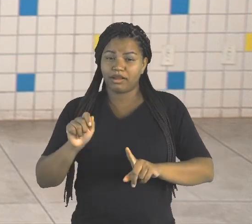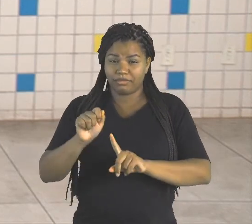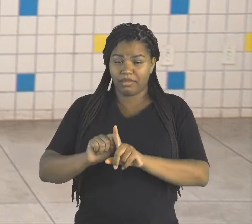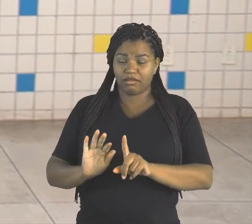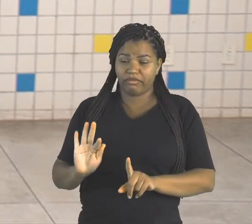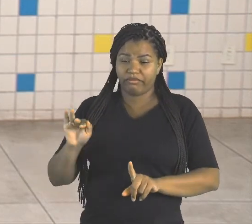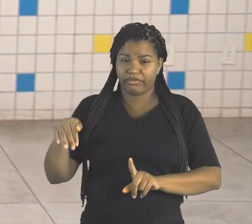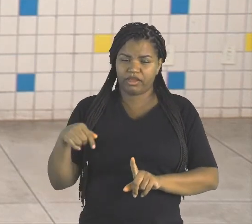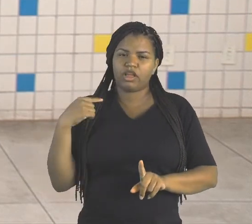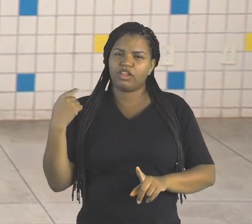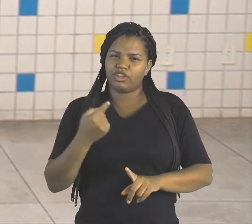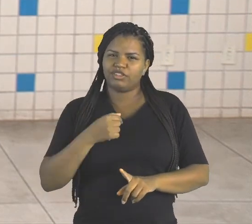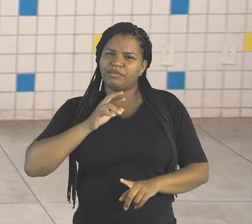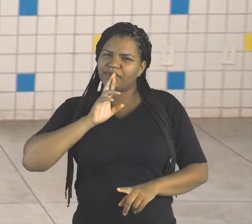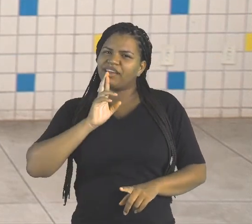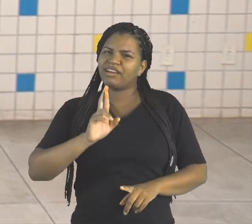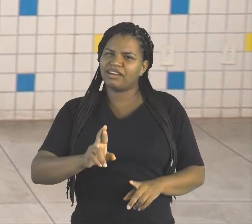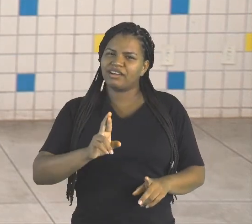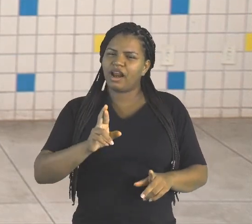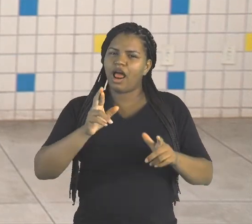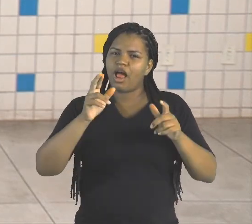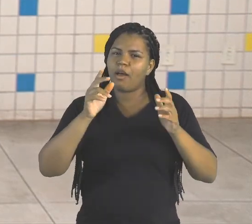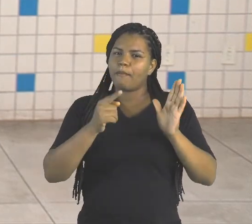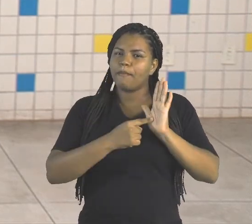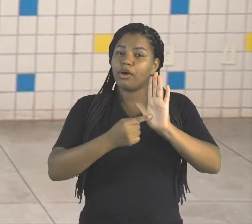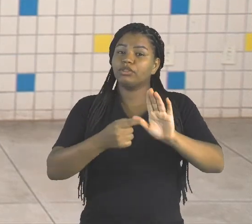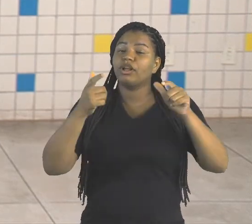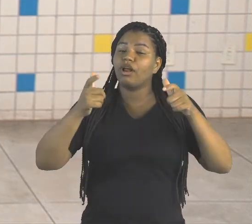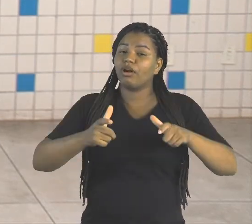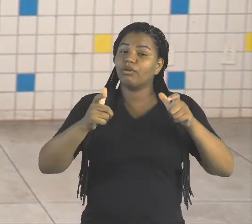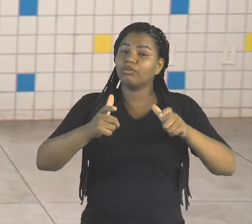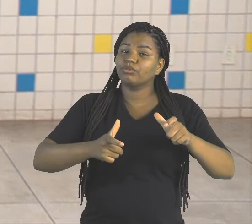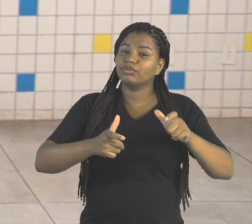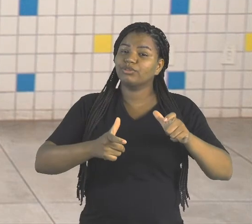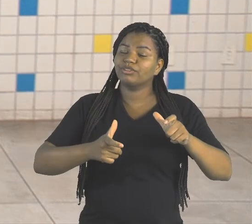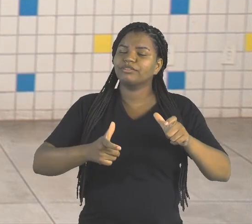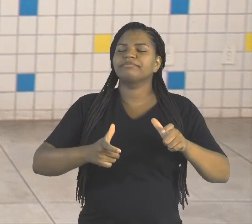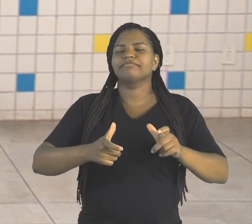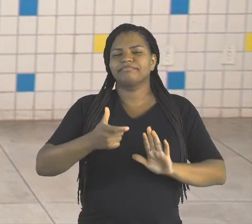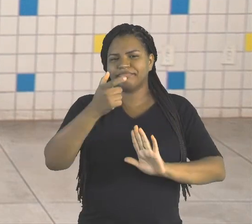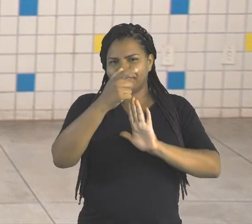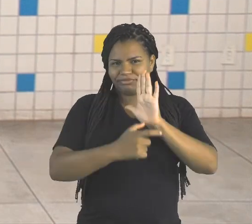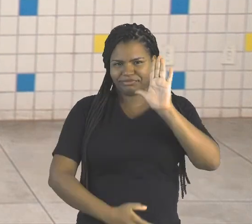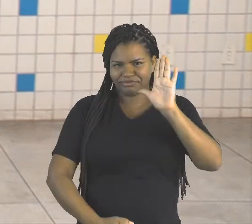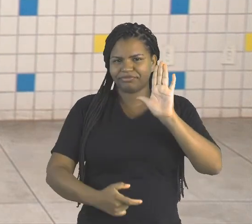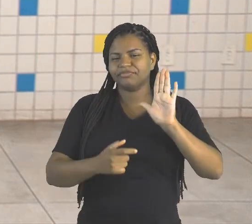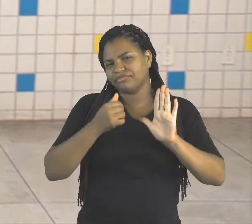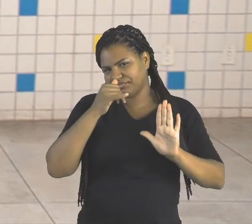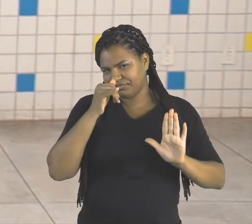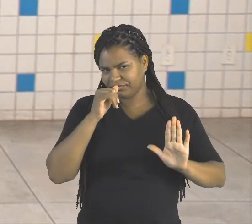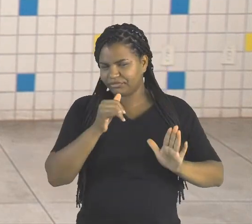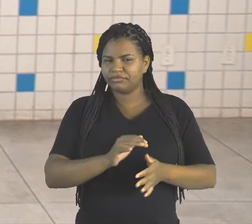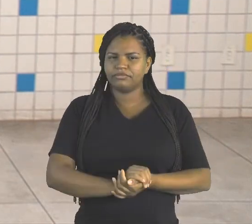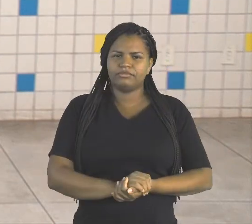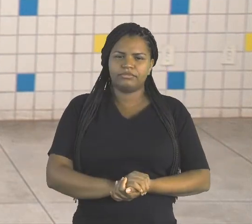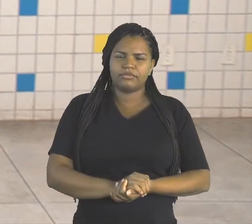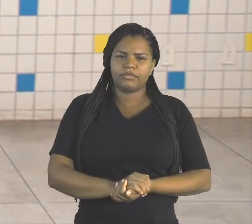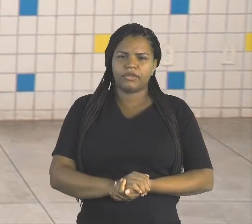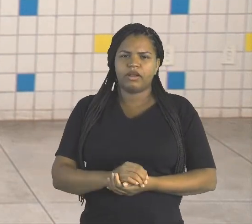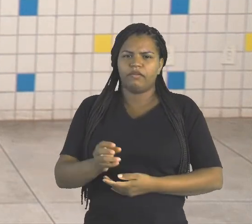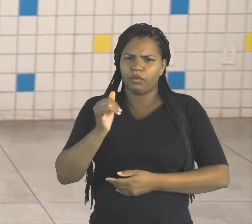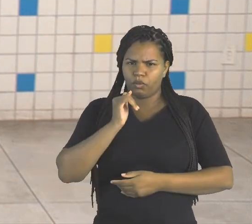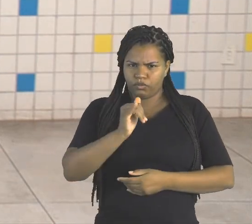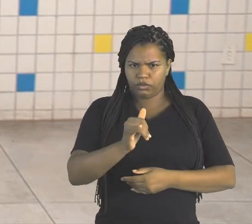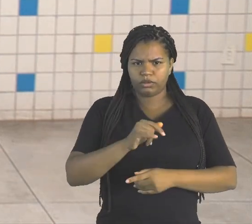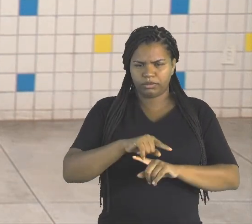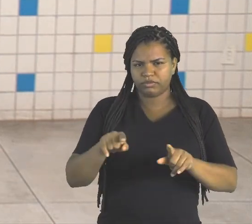pessoal, temos os resultados expressos aonde, hein? Muito bem, na conta de energia. E eu vou contar uma coisa para